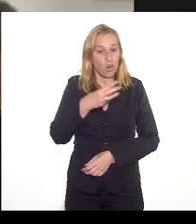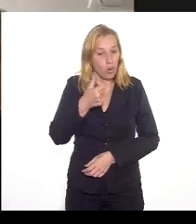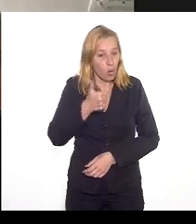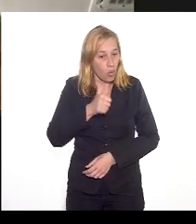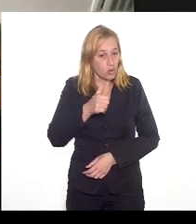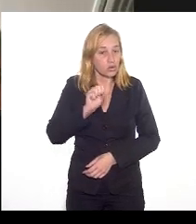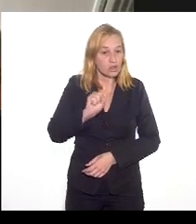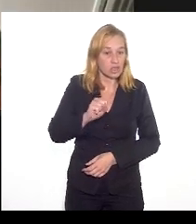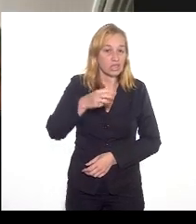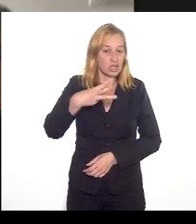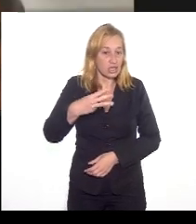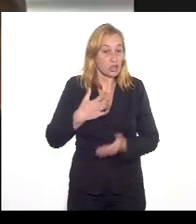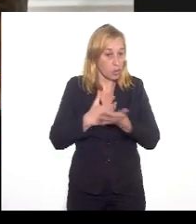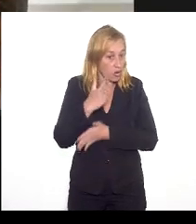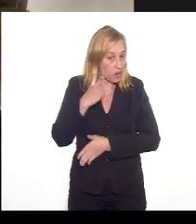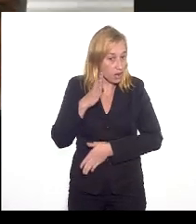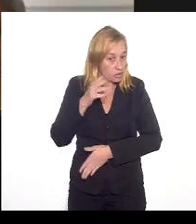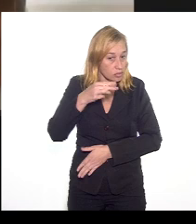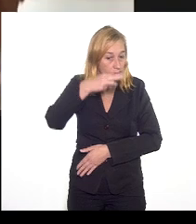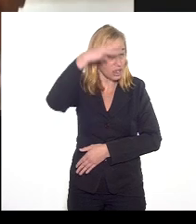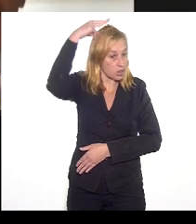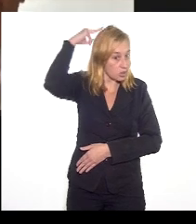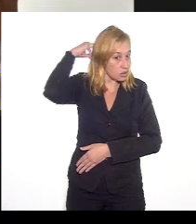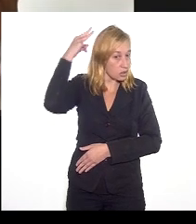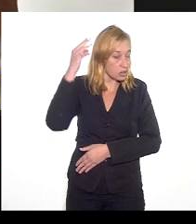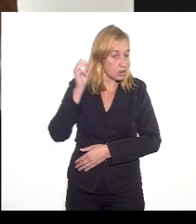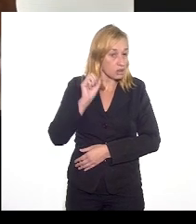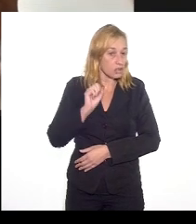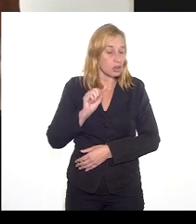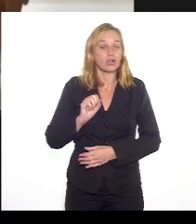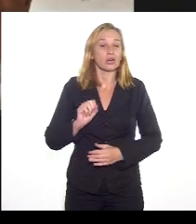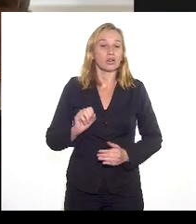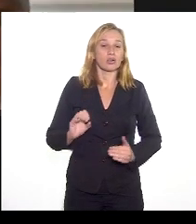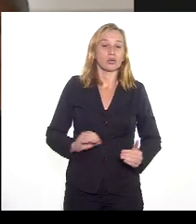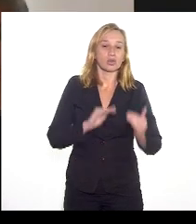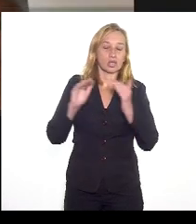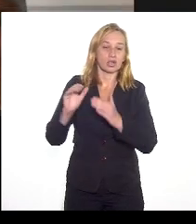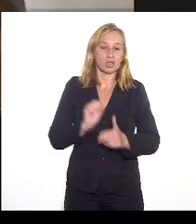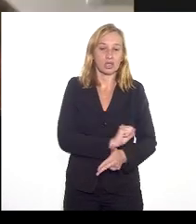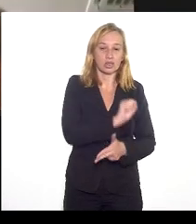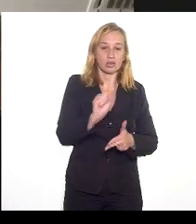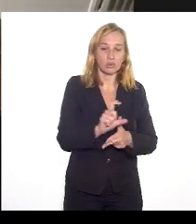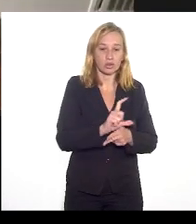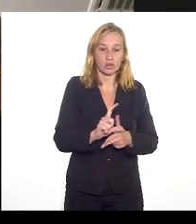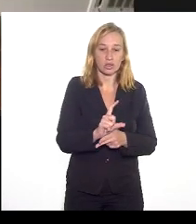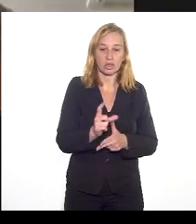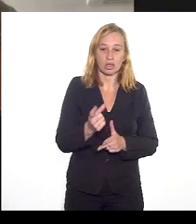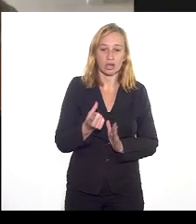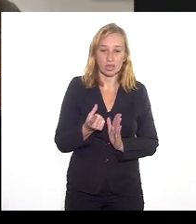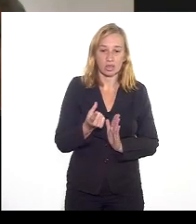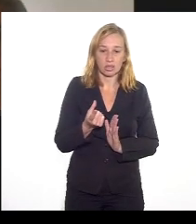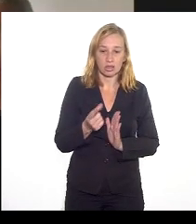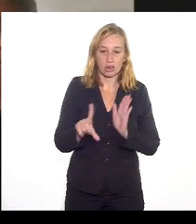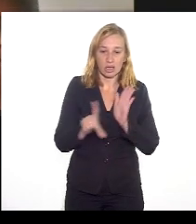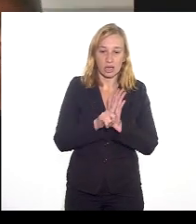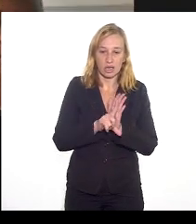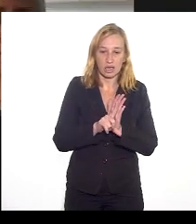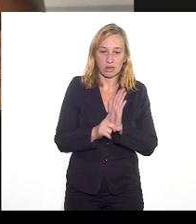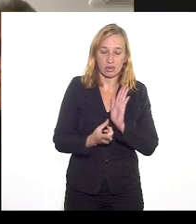1183 que está aprovado, Márcio. O Poder Executivo implementará na Lei Orçamentária Anual de 2022 cada órgão de administração